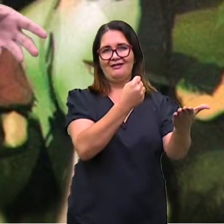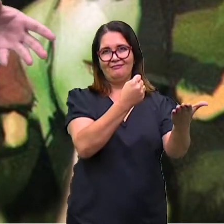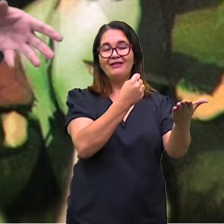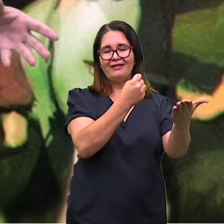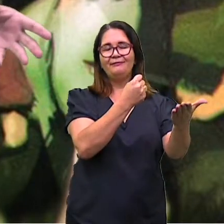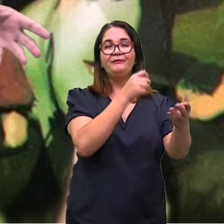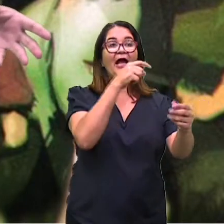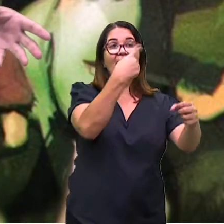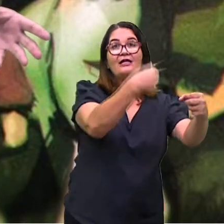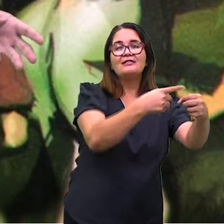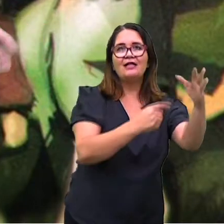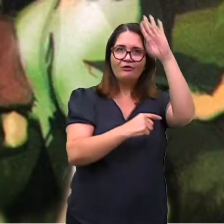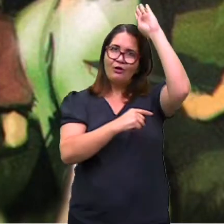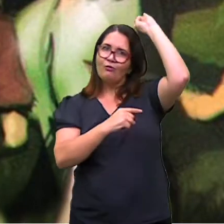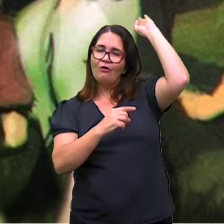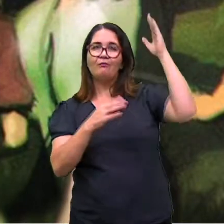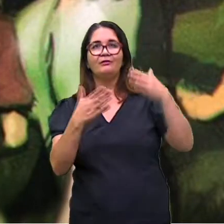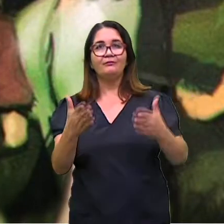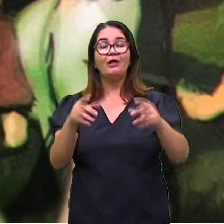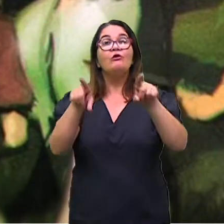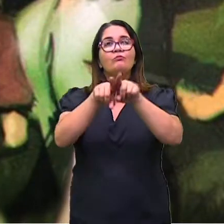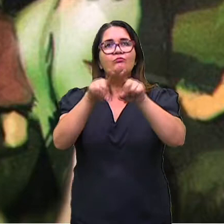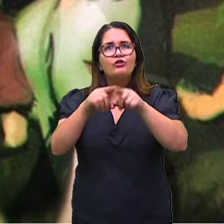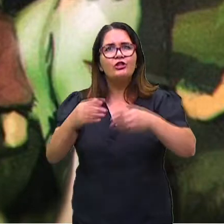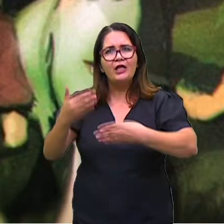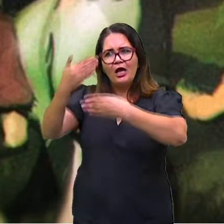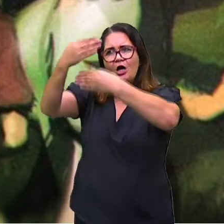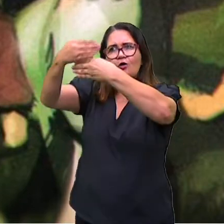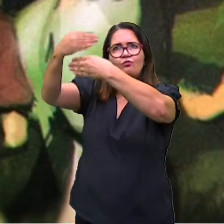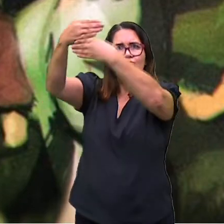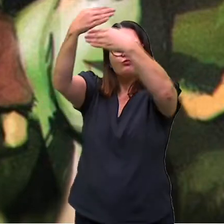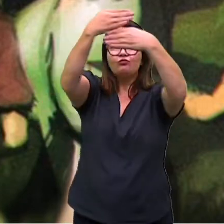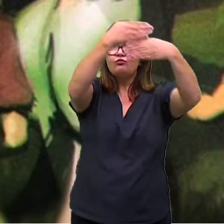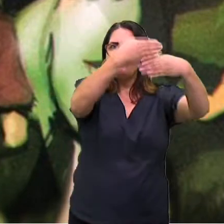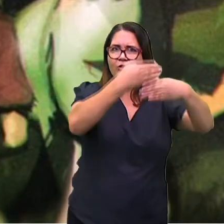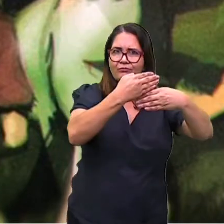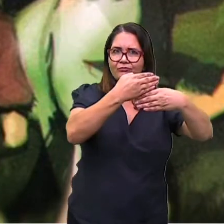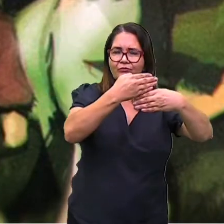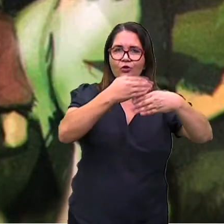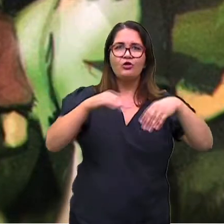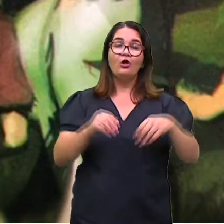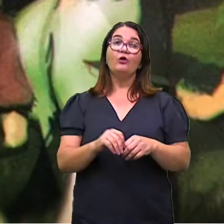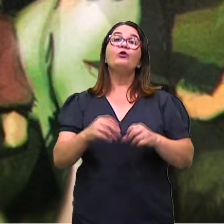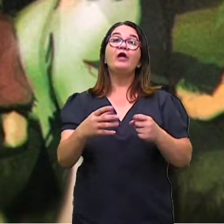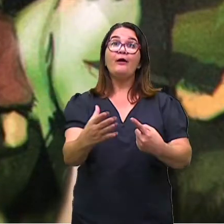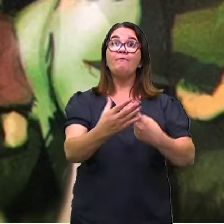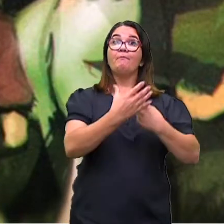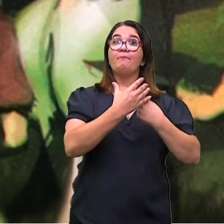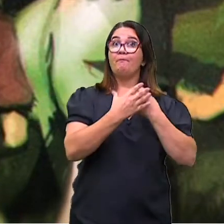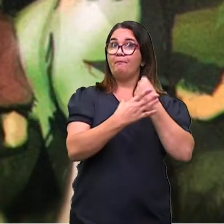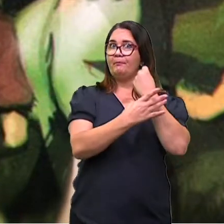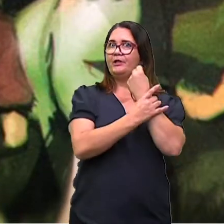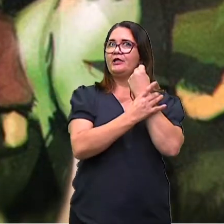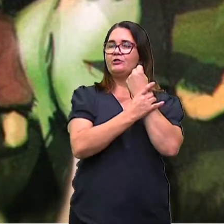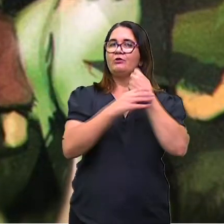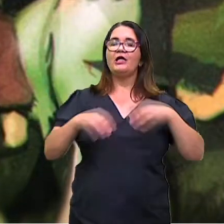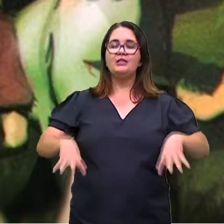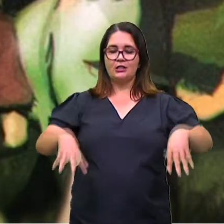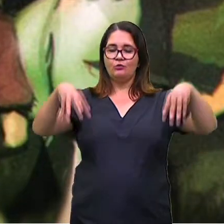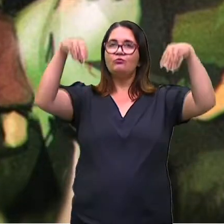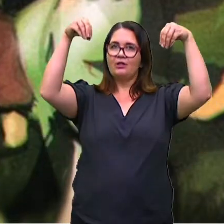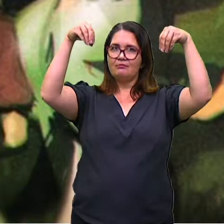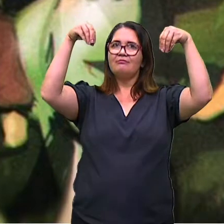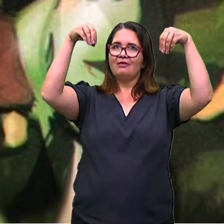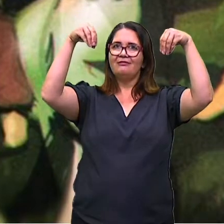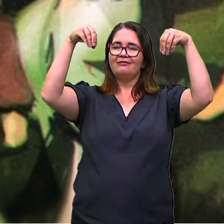muro de madeira que cercava e protegia os castelos. O valente conde de